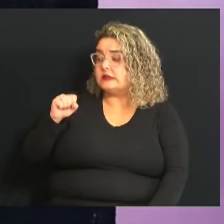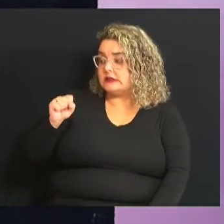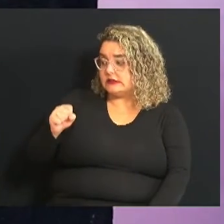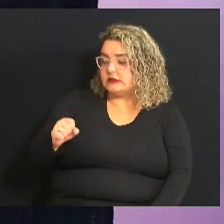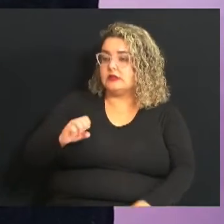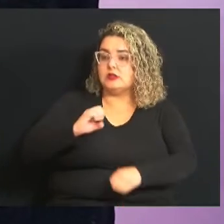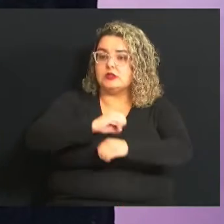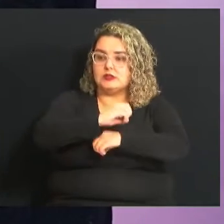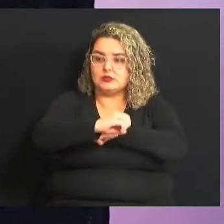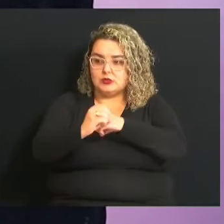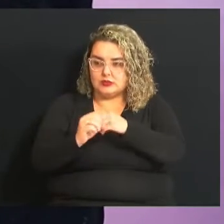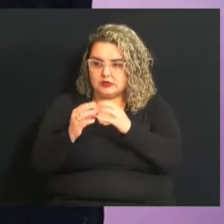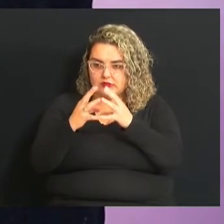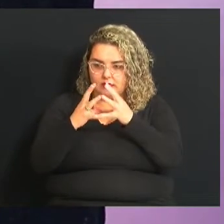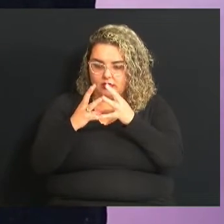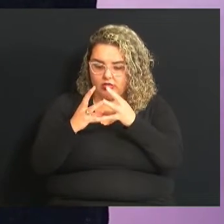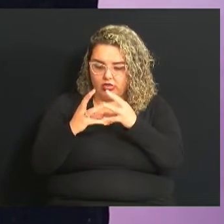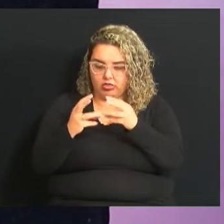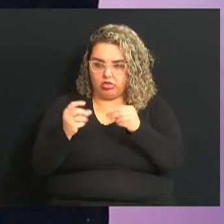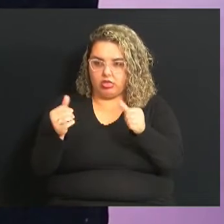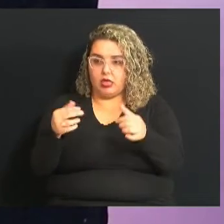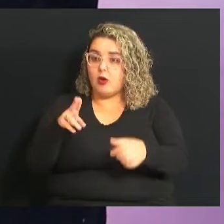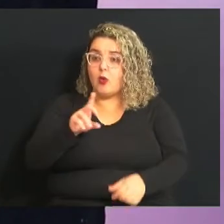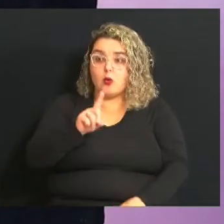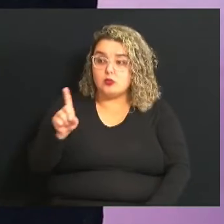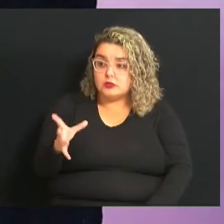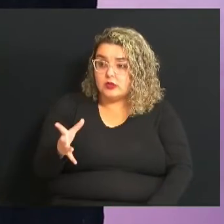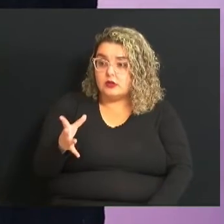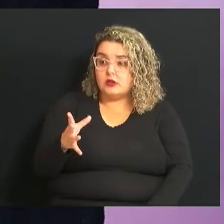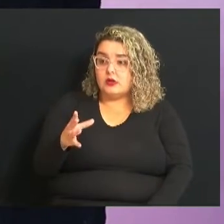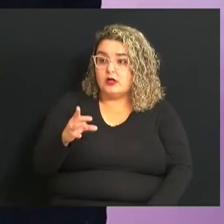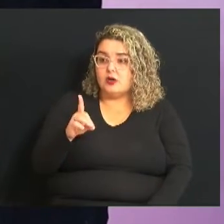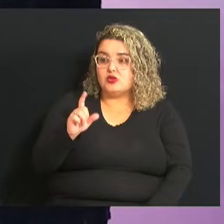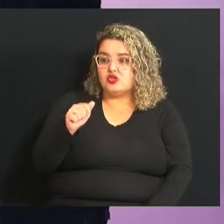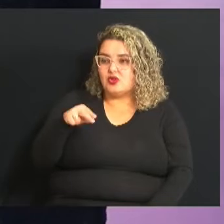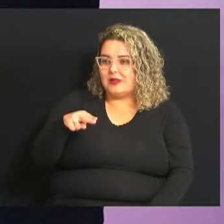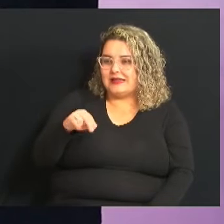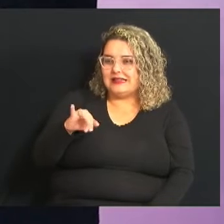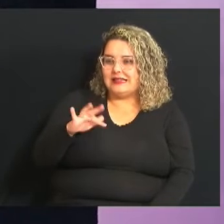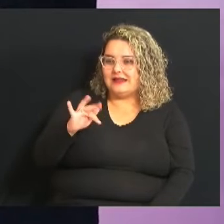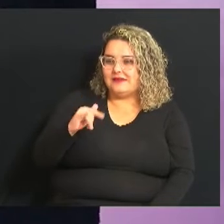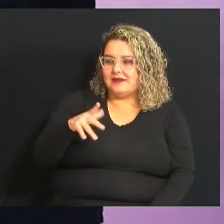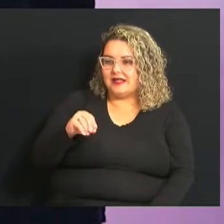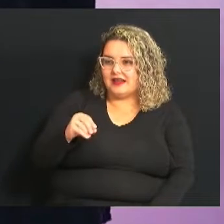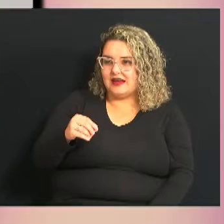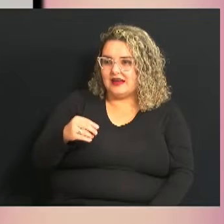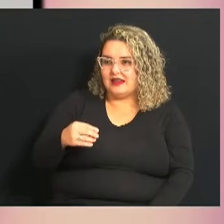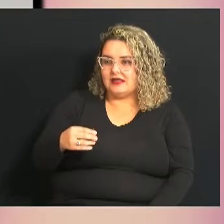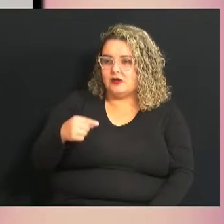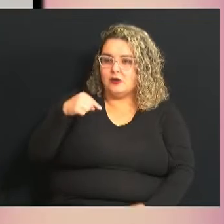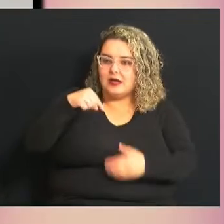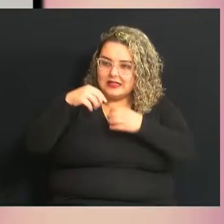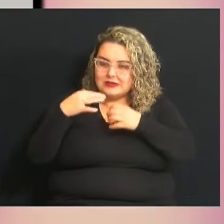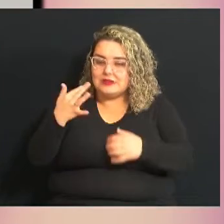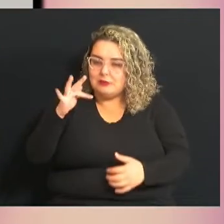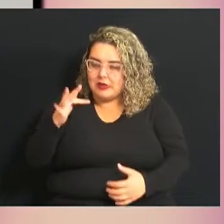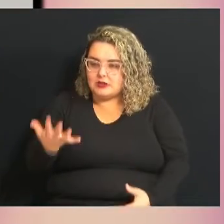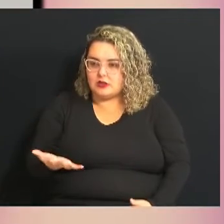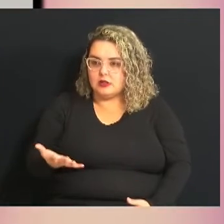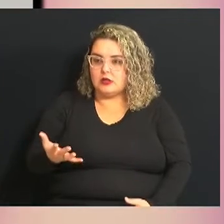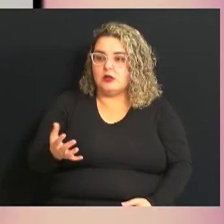foram destruídas ou não? Elas foram danificadas, ou elas não existem mais, ou elas estão ali machucadas? Não, elas